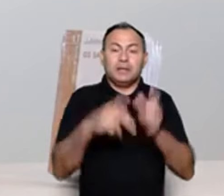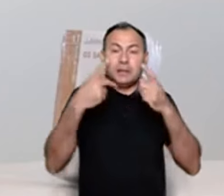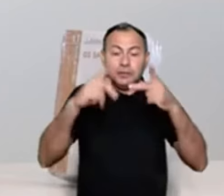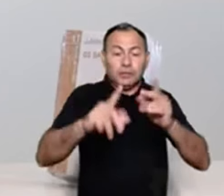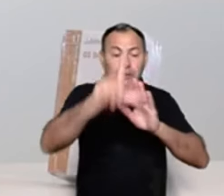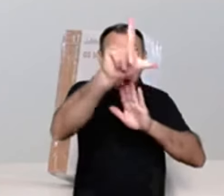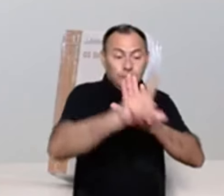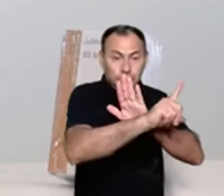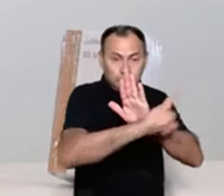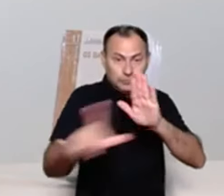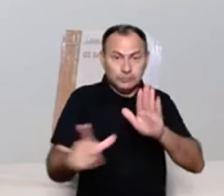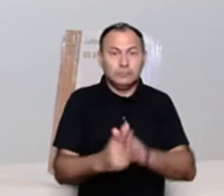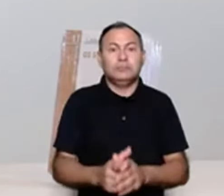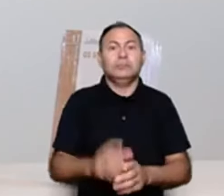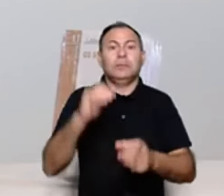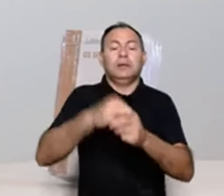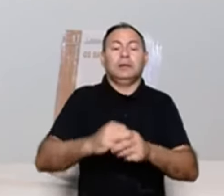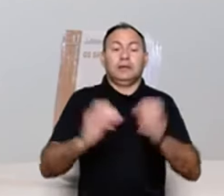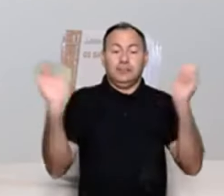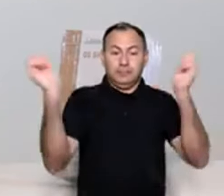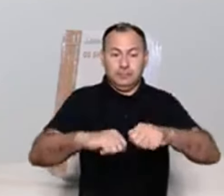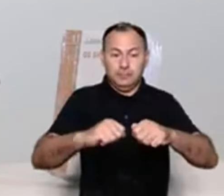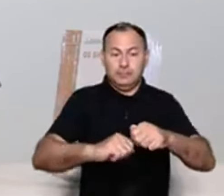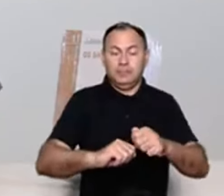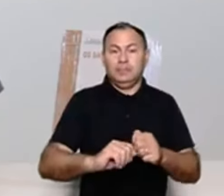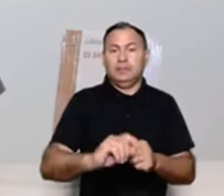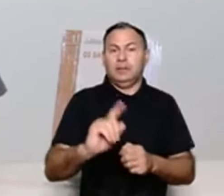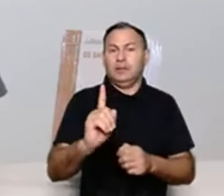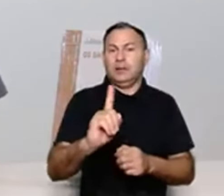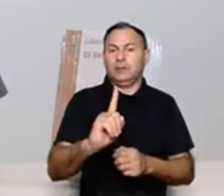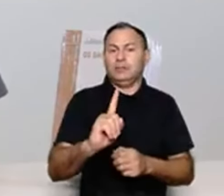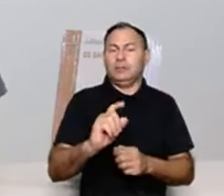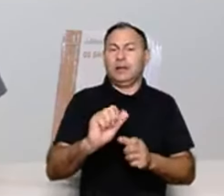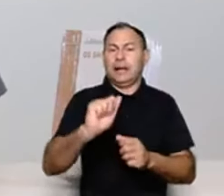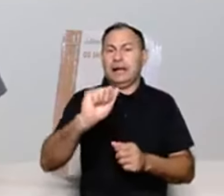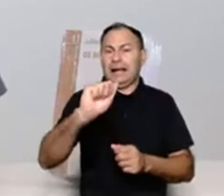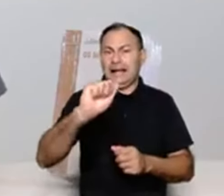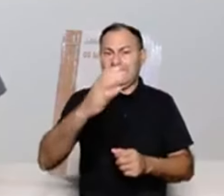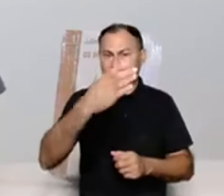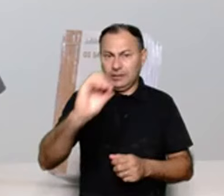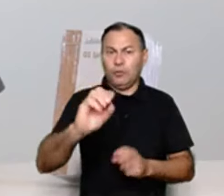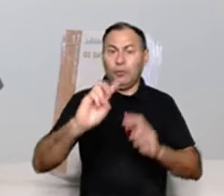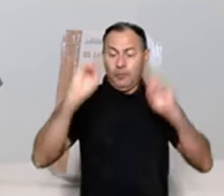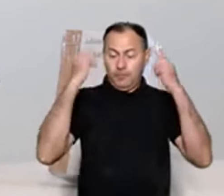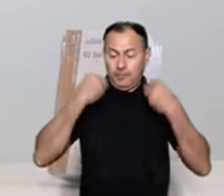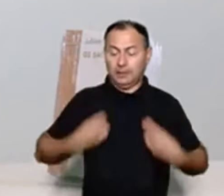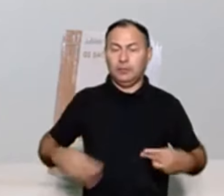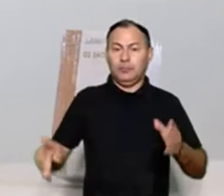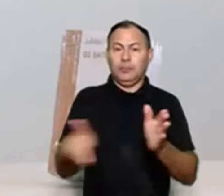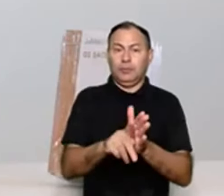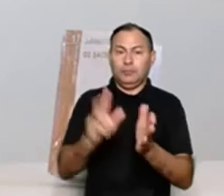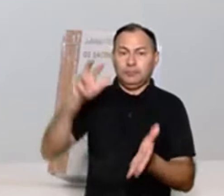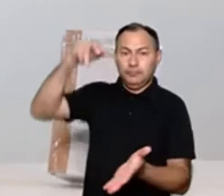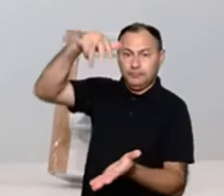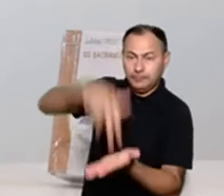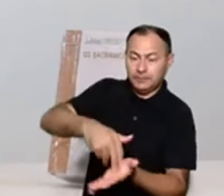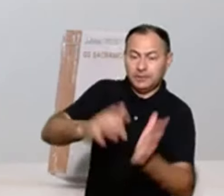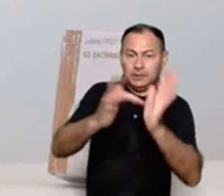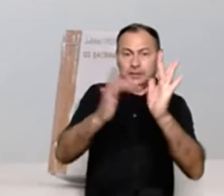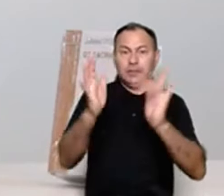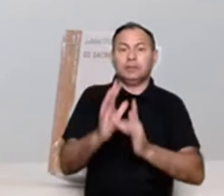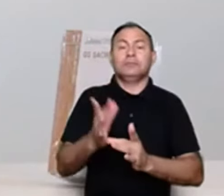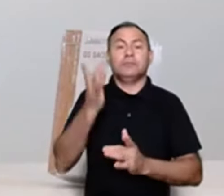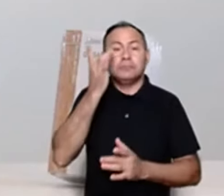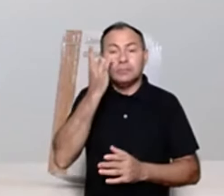natureza da liturgia, derivam sua capacidade não da ação humana, mas do próprio protagonismo de